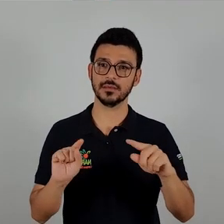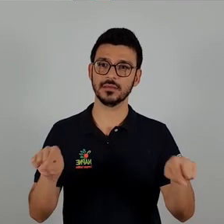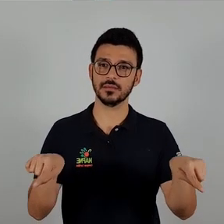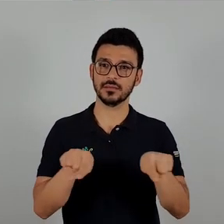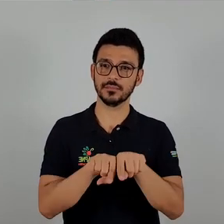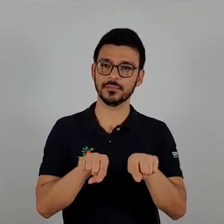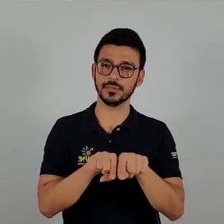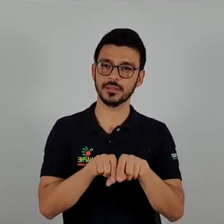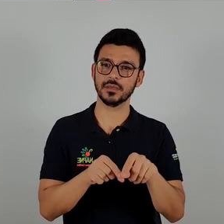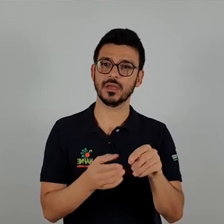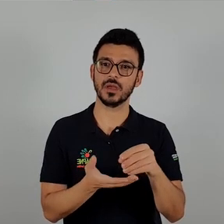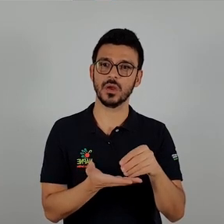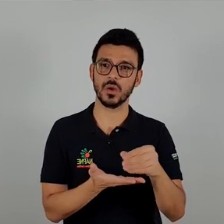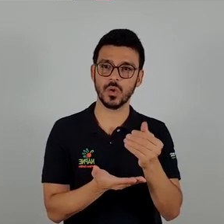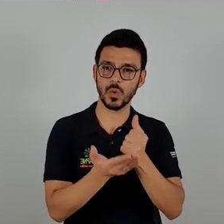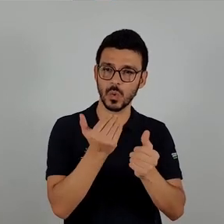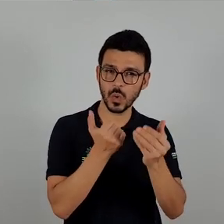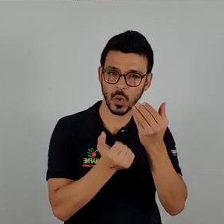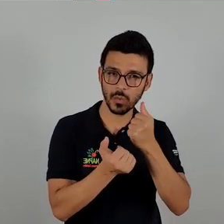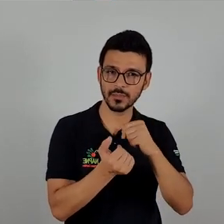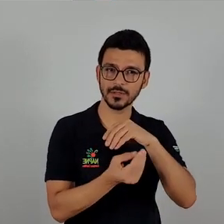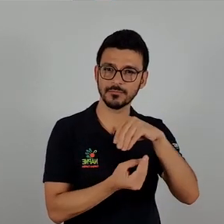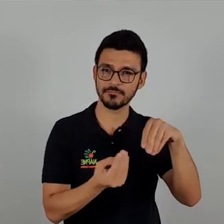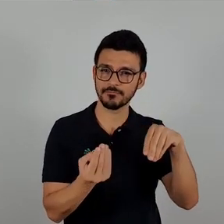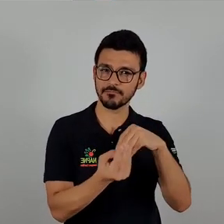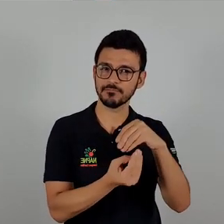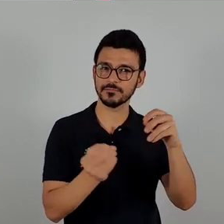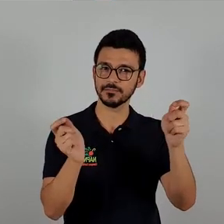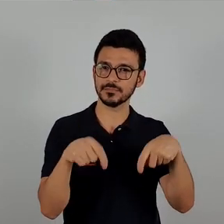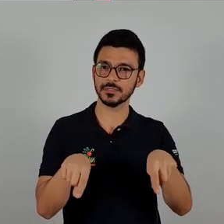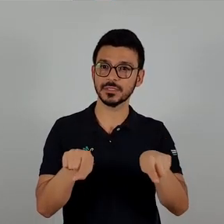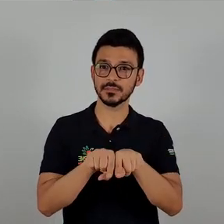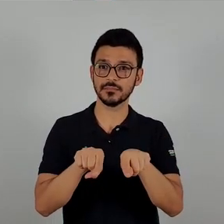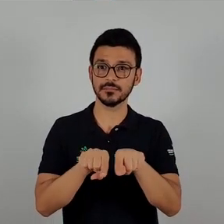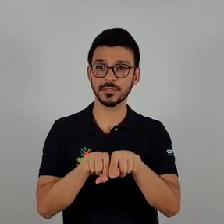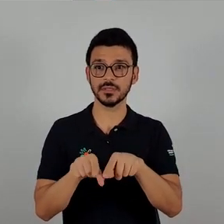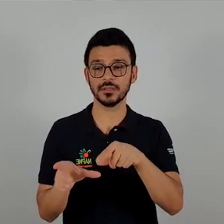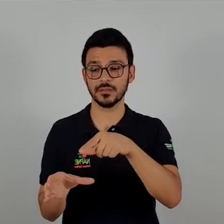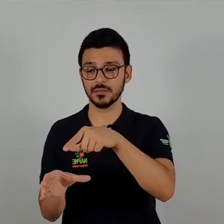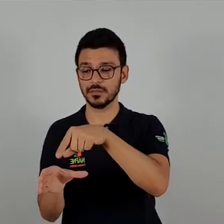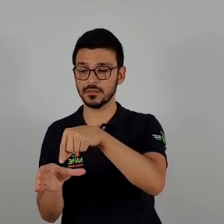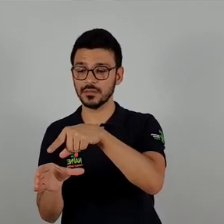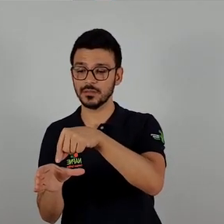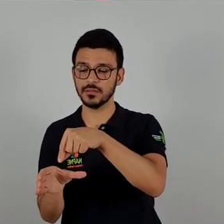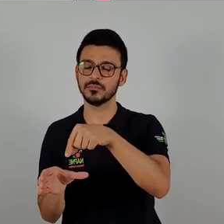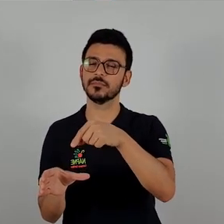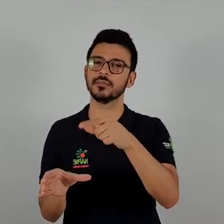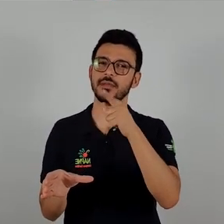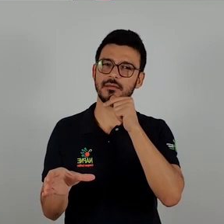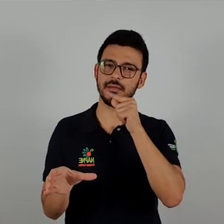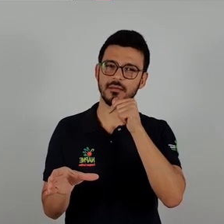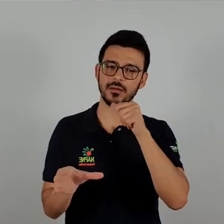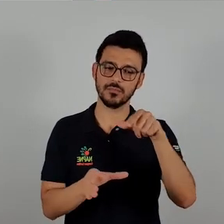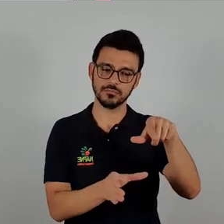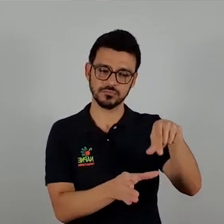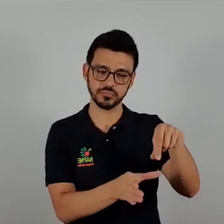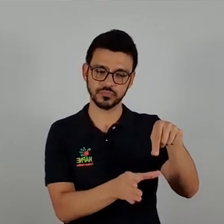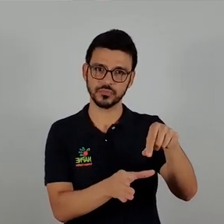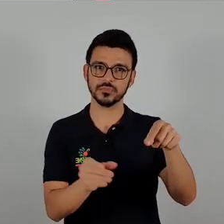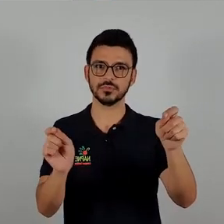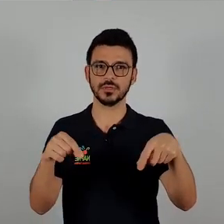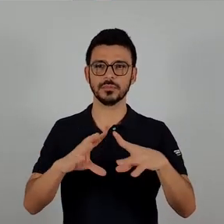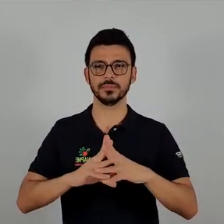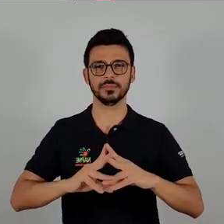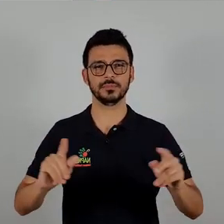Para que tudo isso seja verdade, esse é o segredo. Ó. A gente usa todos os princípios da medicina tradicional chinesa. Então tá aqui, ó.